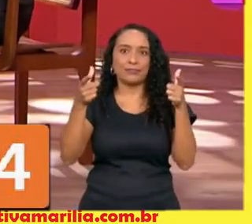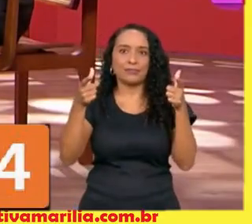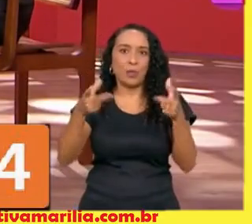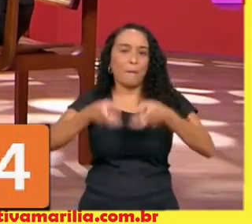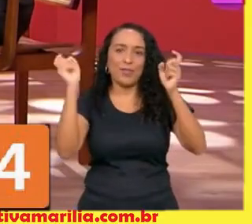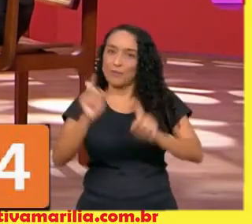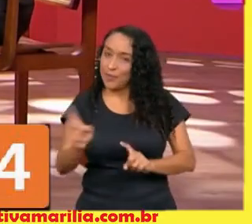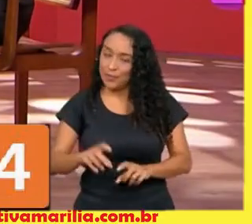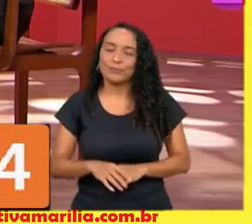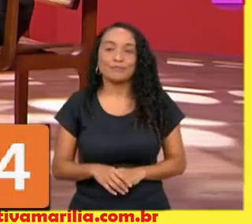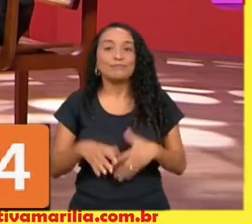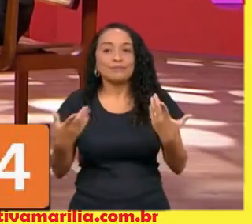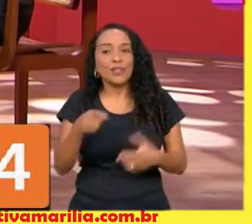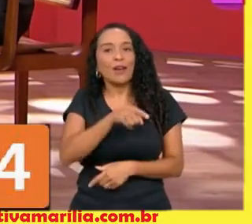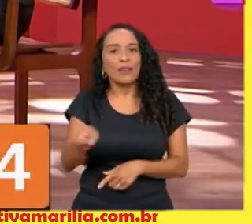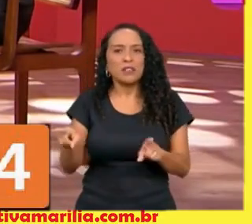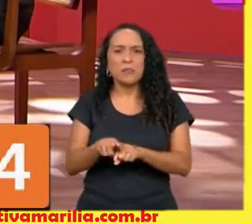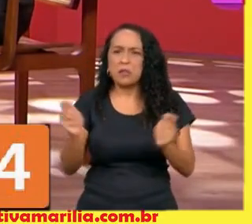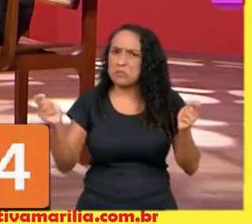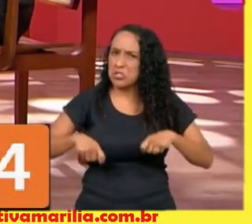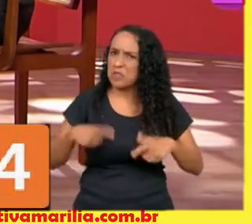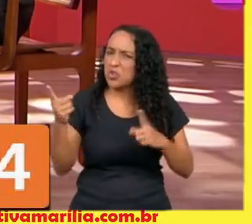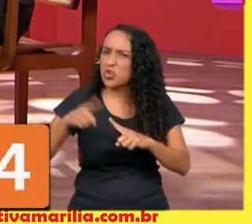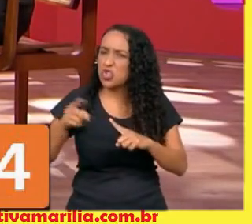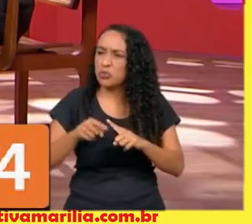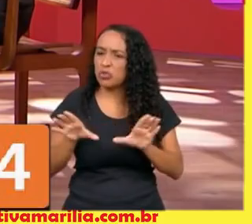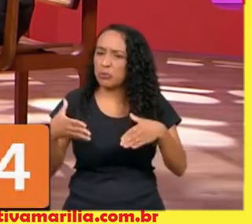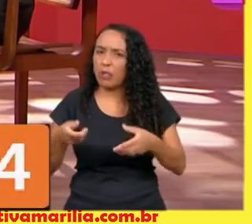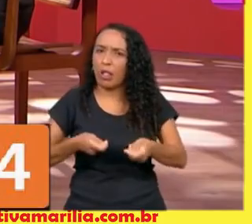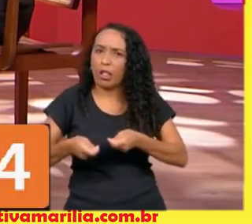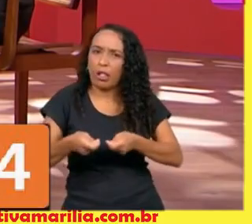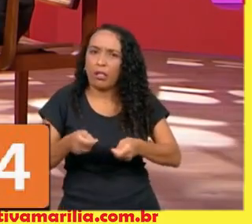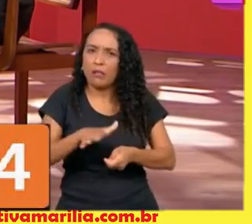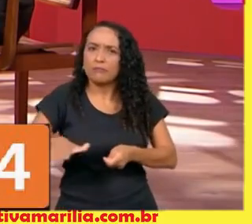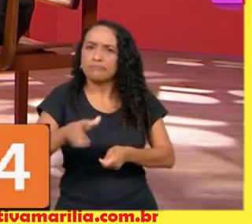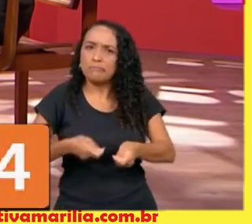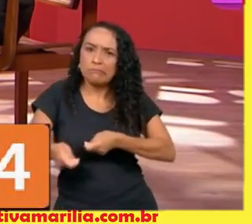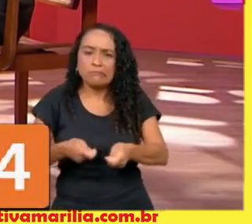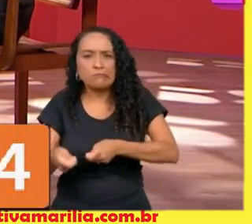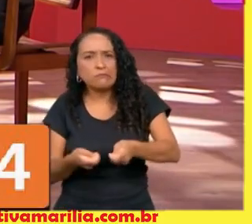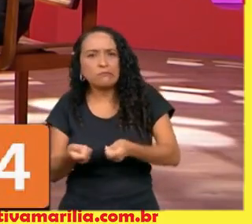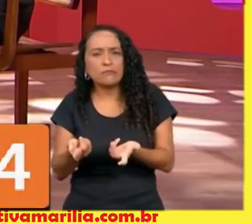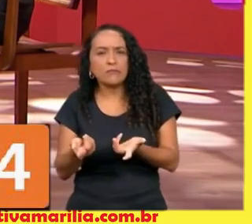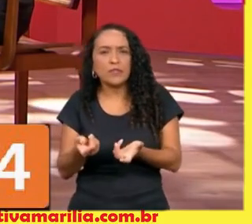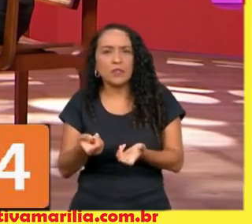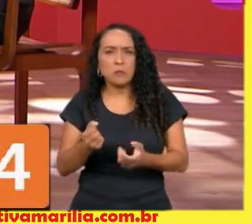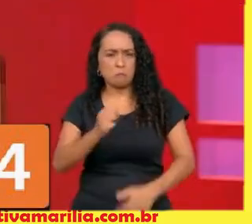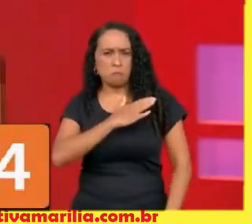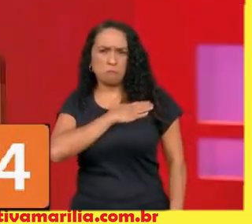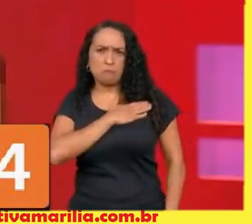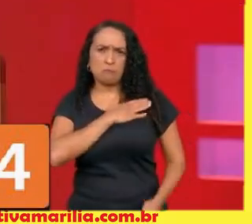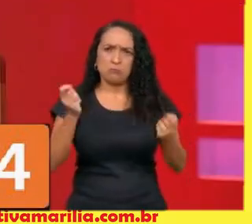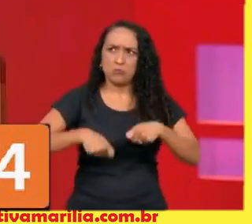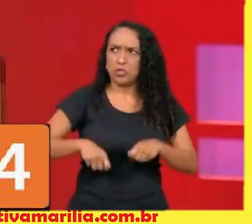lulista. Isso. Mas isso também poderia se configurar como uma espécie de massa de manobra, o patriotismo pode